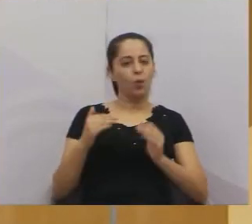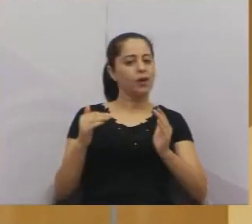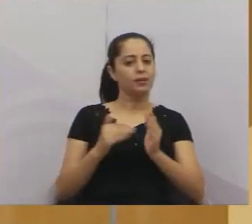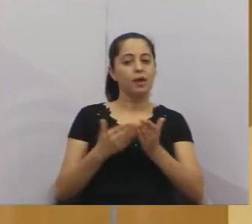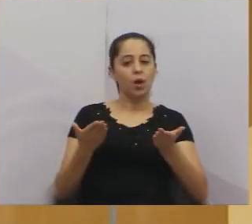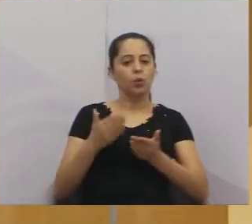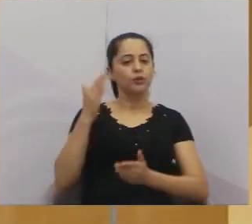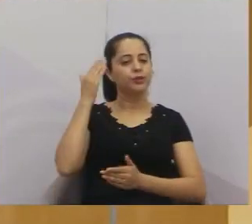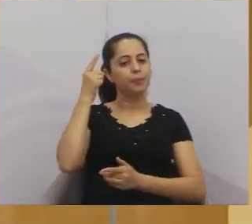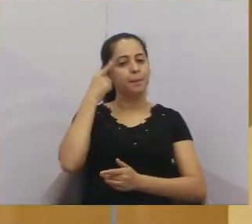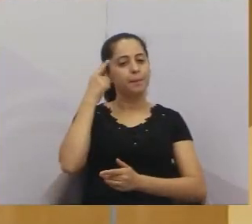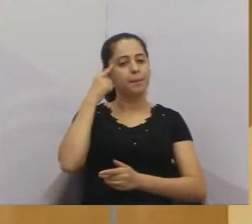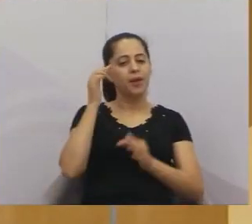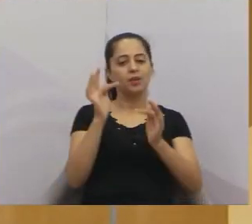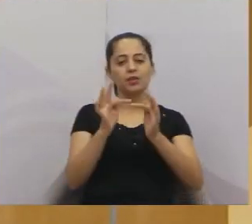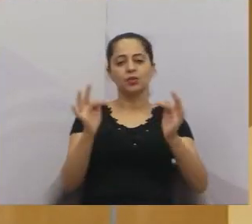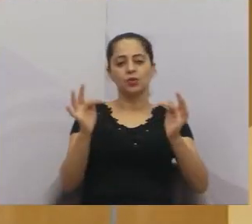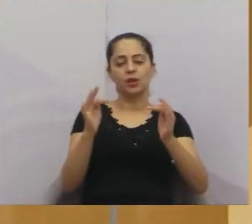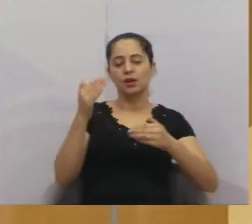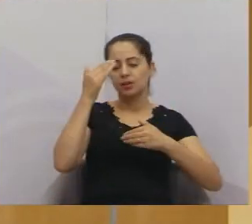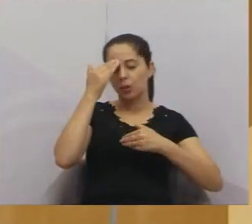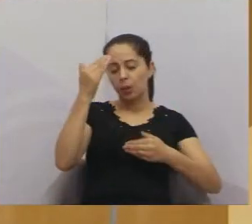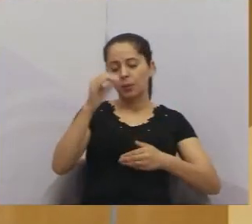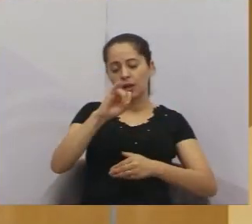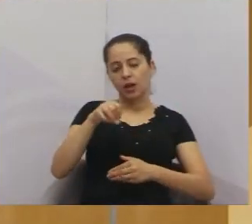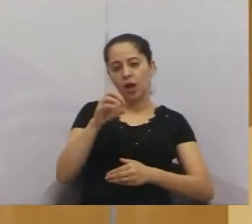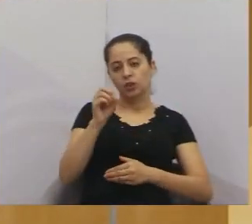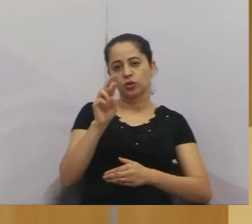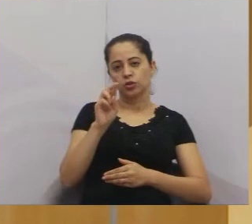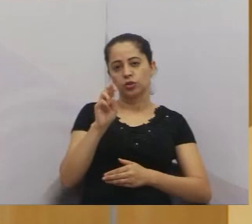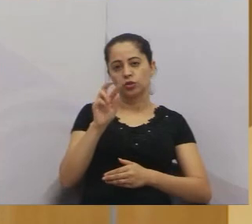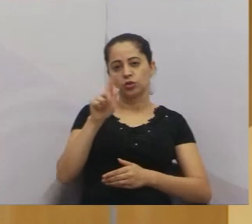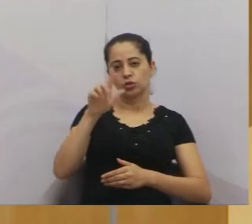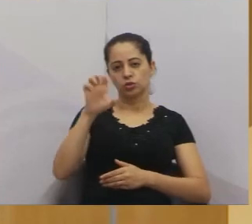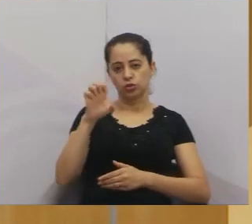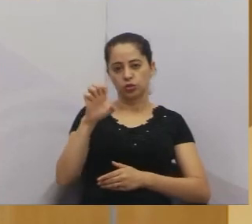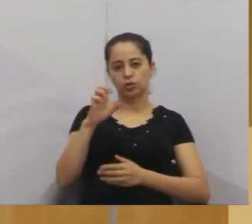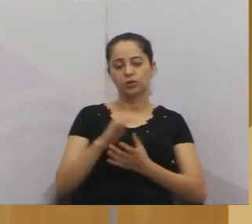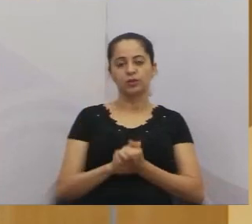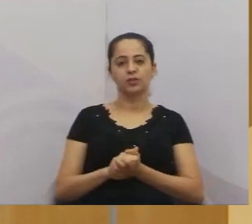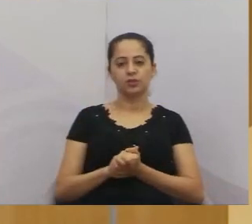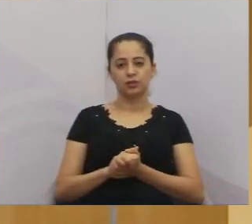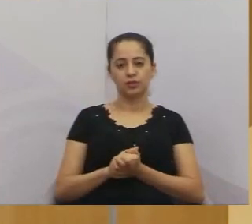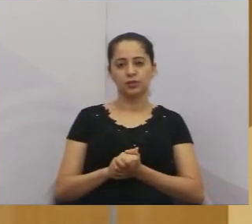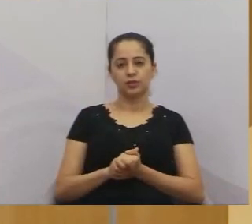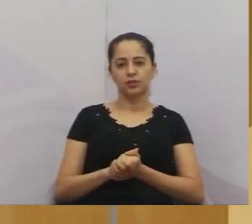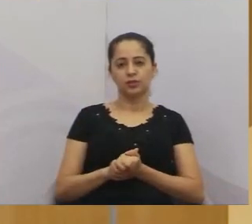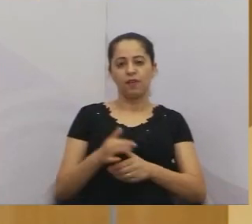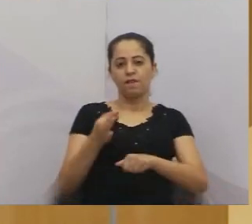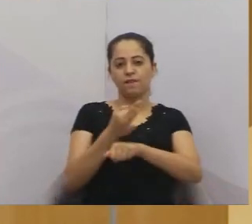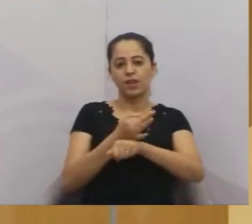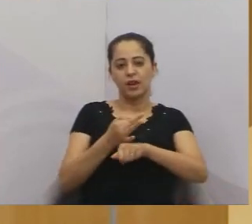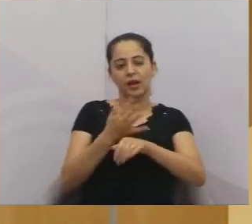hoje. Muito obrigado, Jorge, por tudo que você fez, muito obrigado à família do Jorge, fique com Deus e um ótimo feriado a todos.